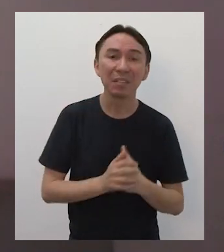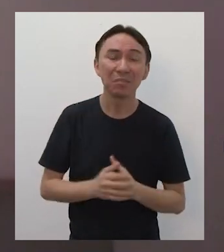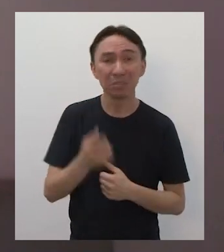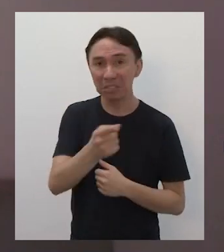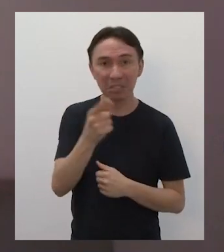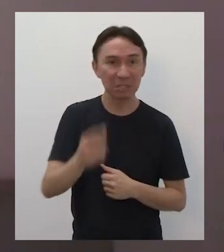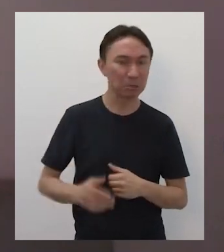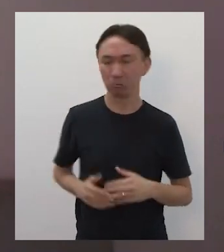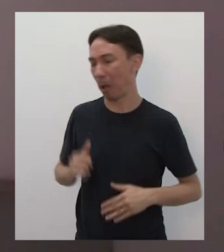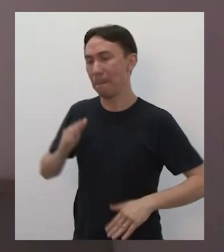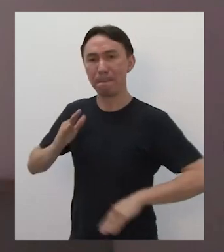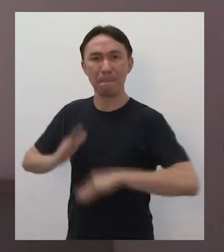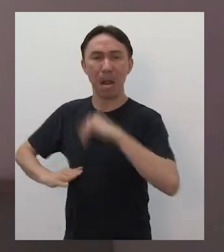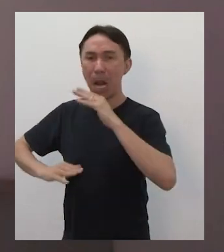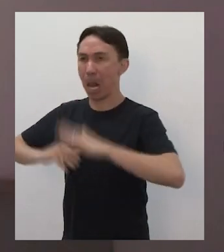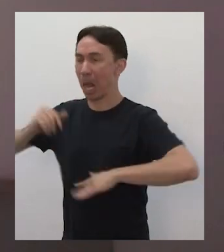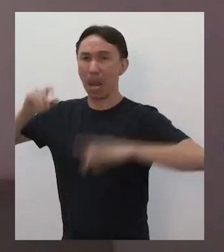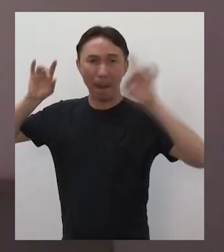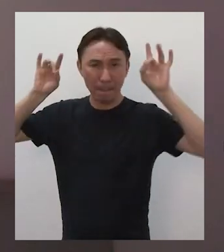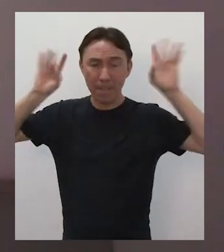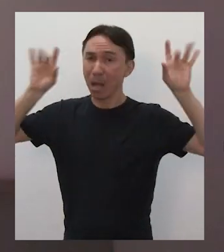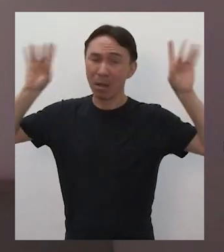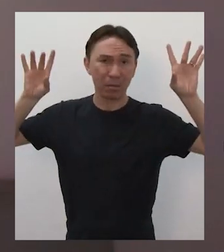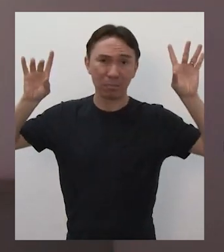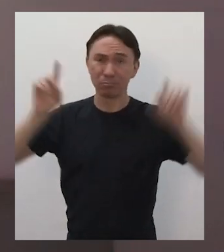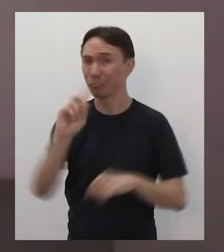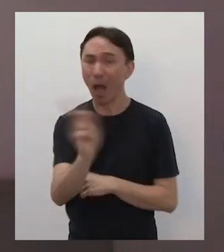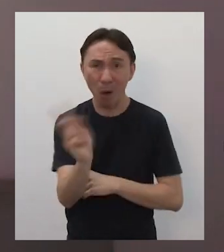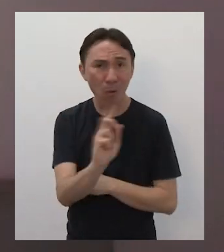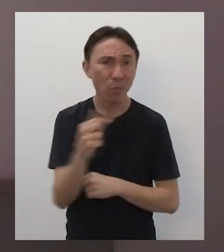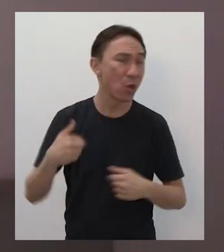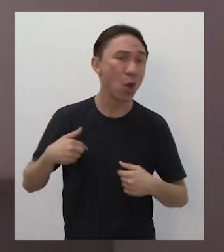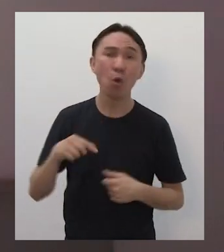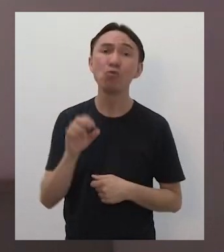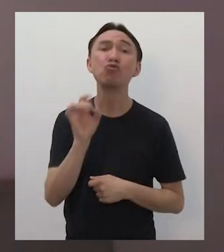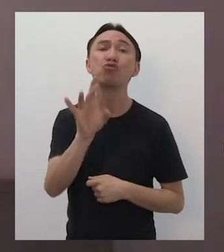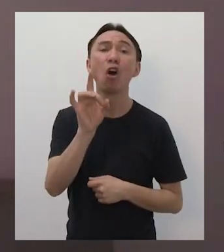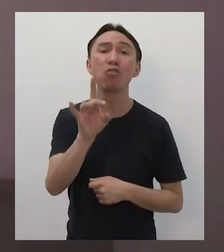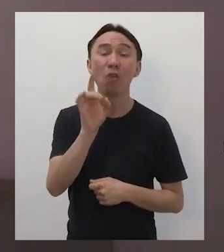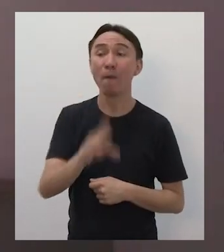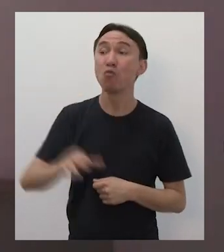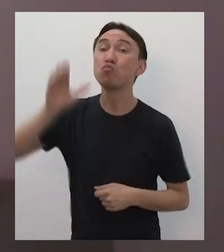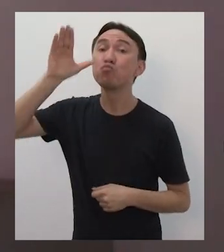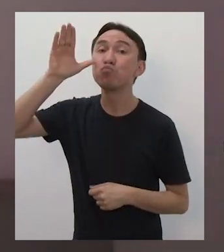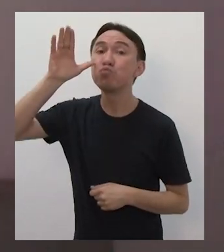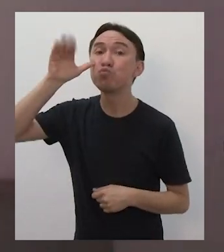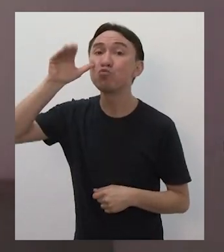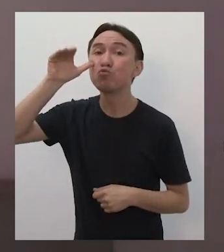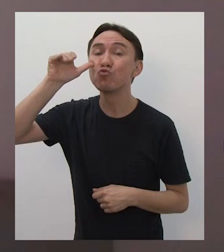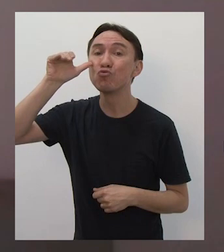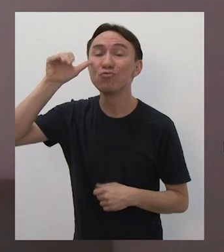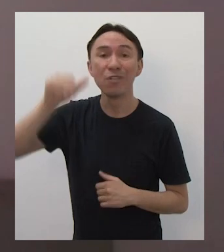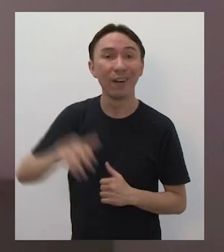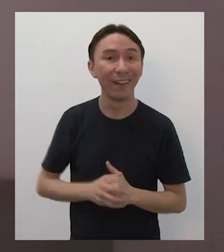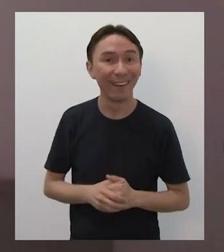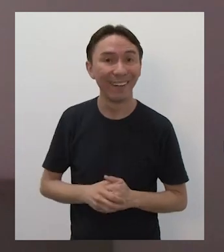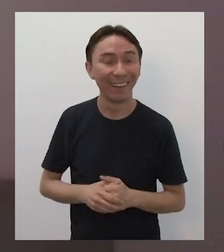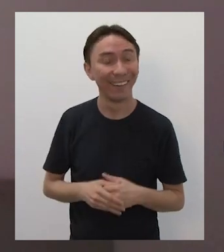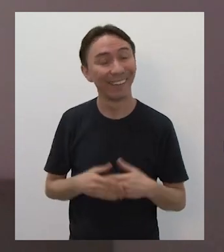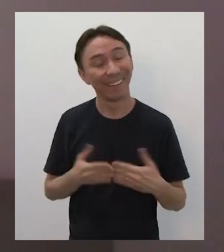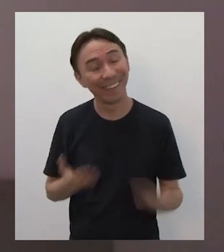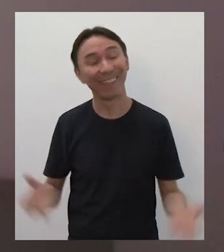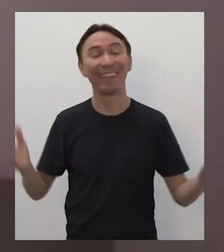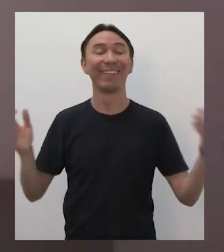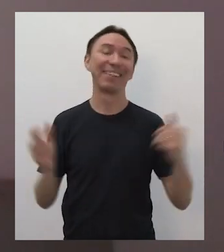especial, eu sou apenas apaixonadamente curioso. Então, a gente não precisa, como eu falei, da